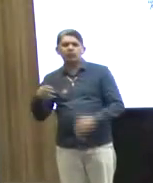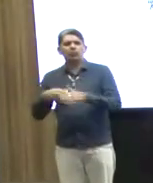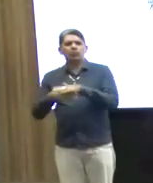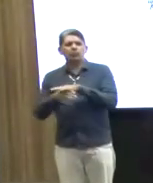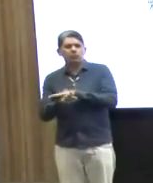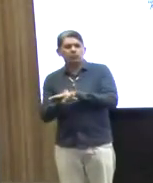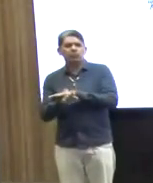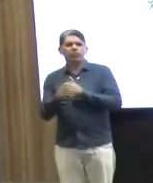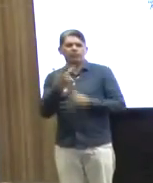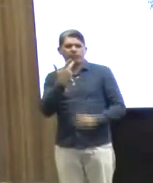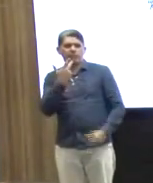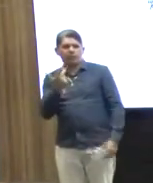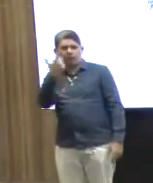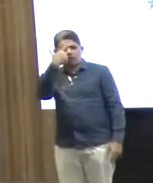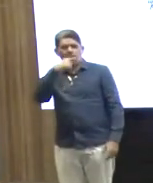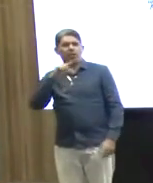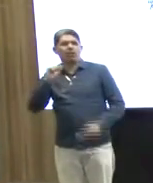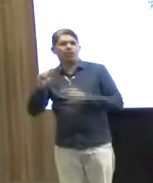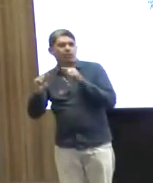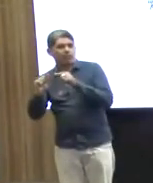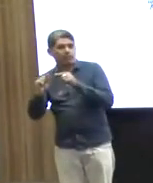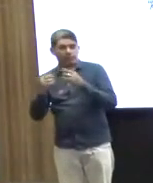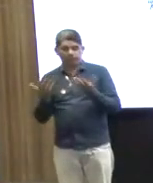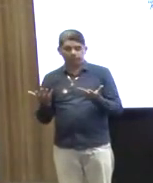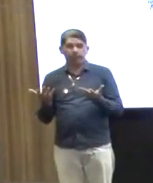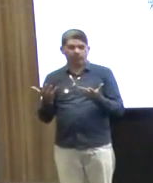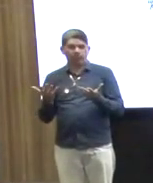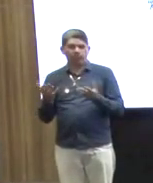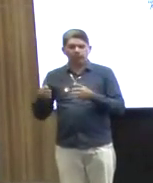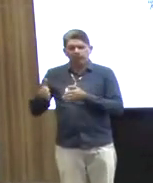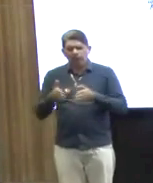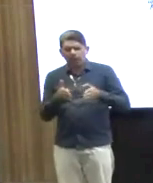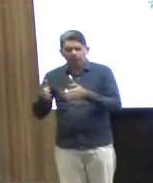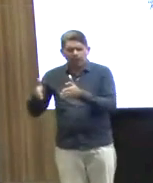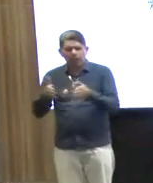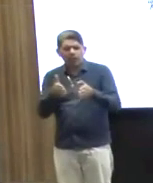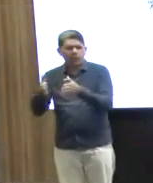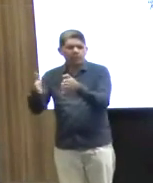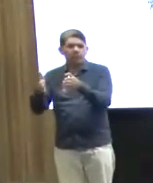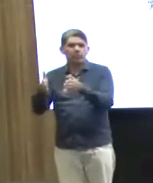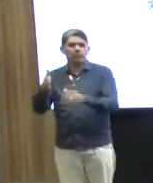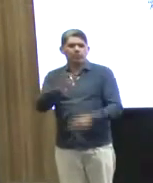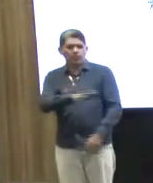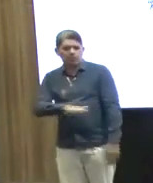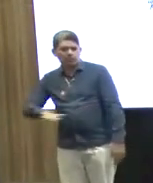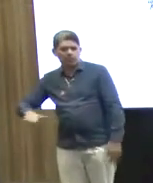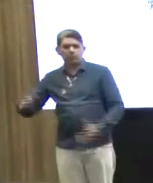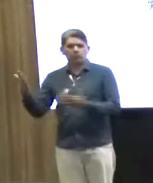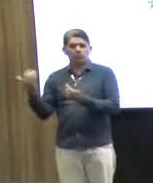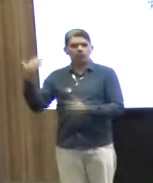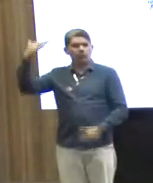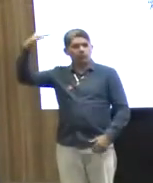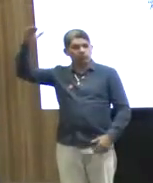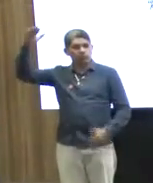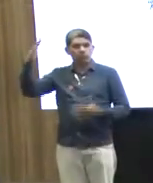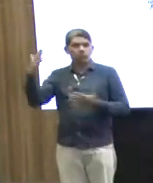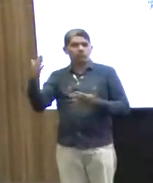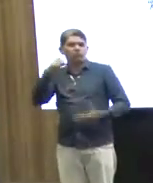são? Quais as trajetórias? O que essas crianças, adolescentes, jovens e adultos e